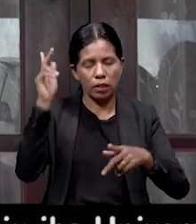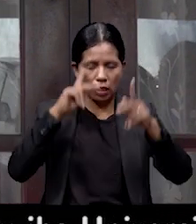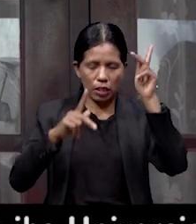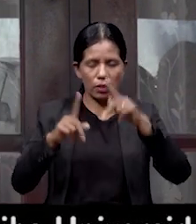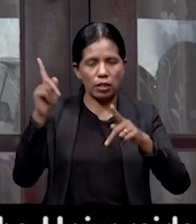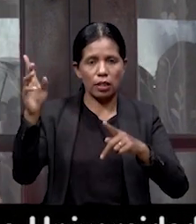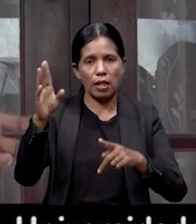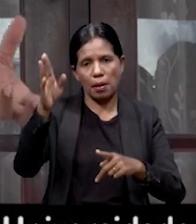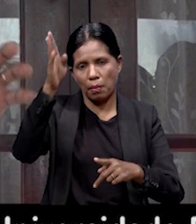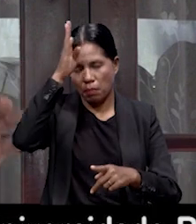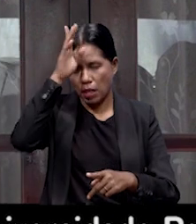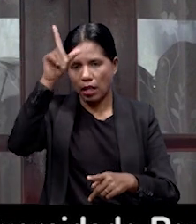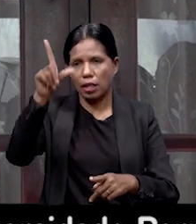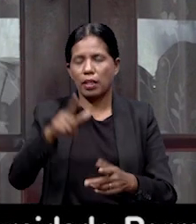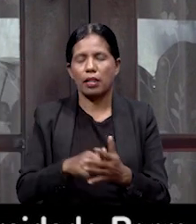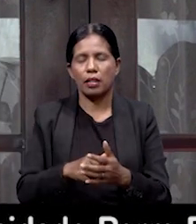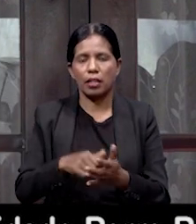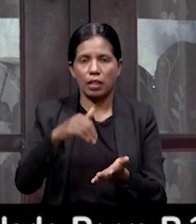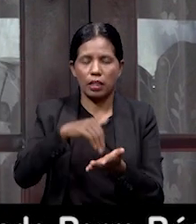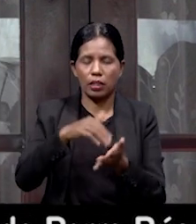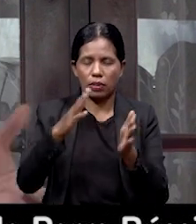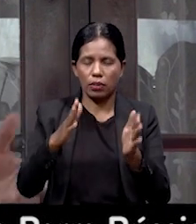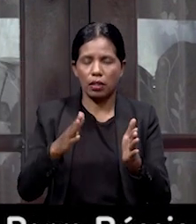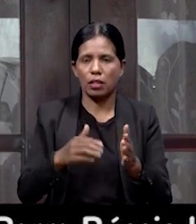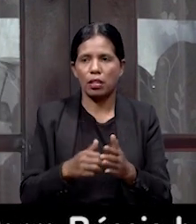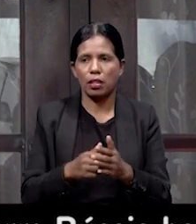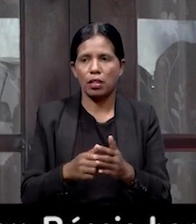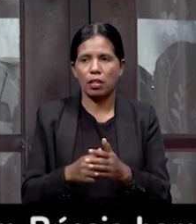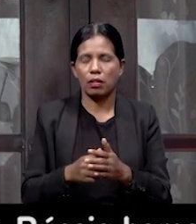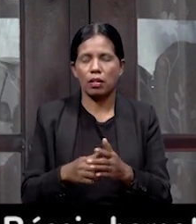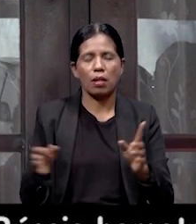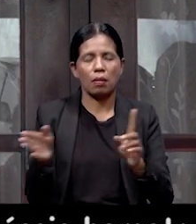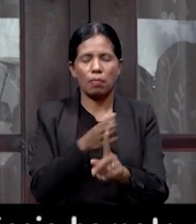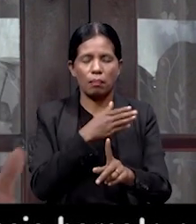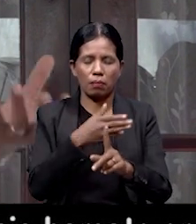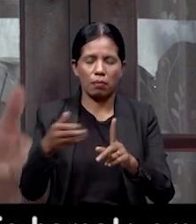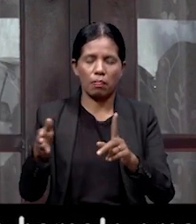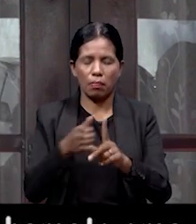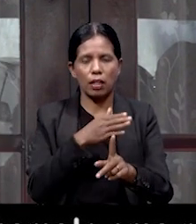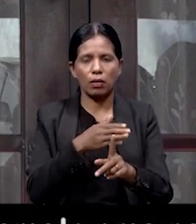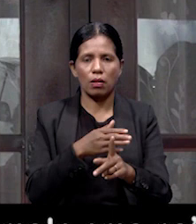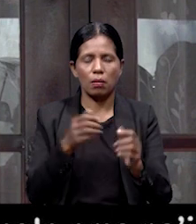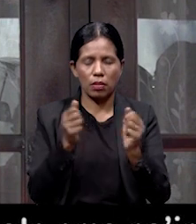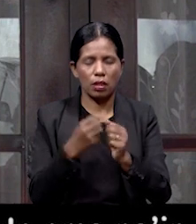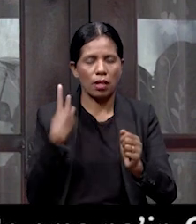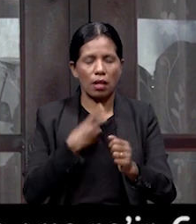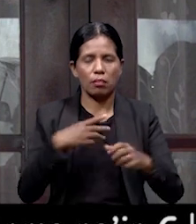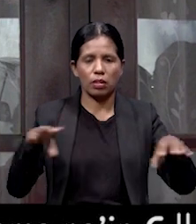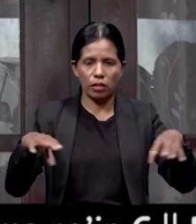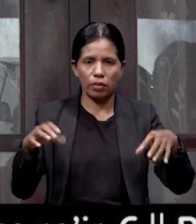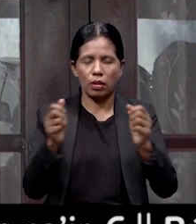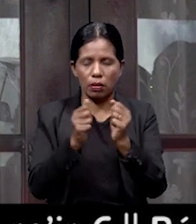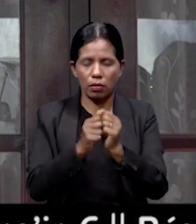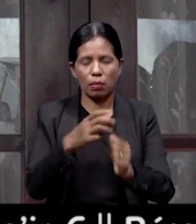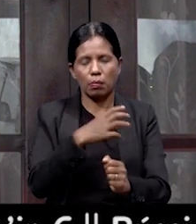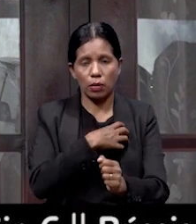Bali estudante estonina estudante maka nessa halo agresão fisiko ba malu ne mo sami coordena ho polisi